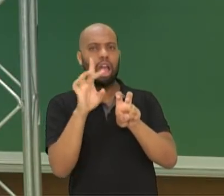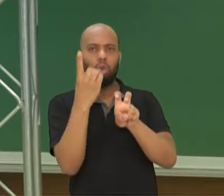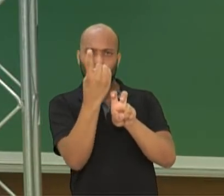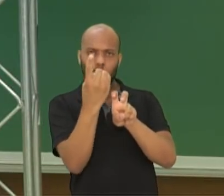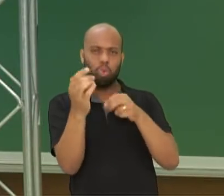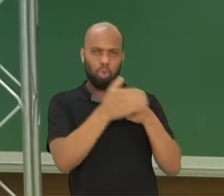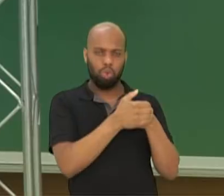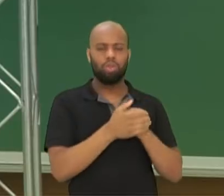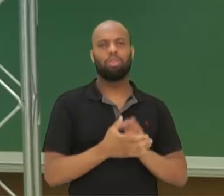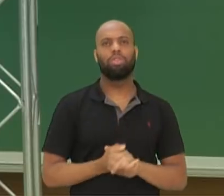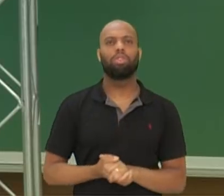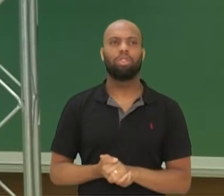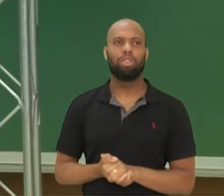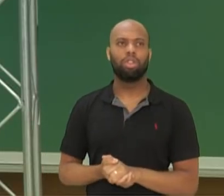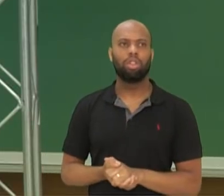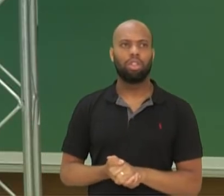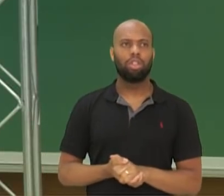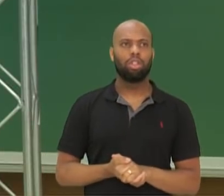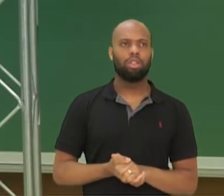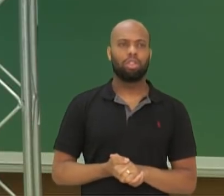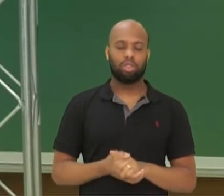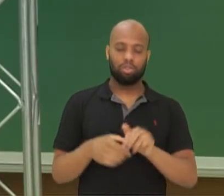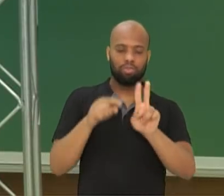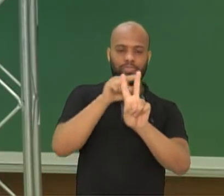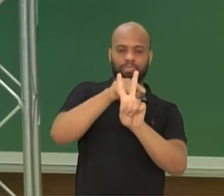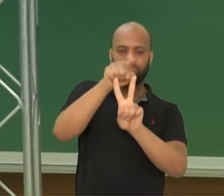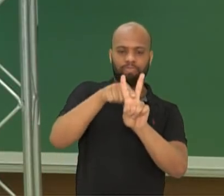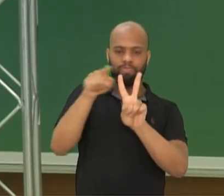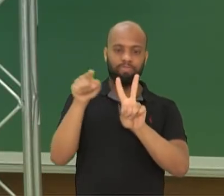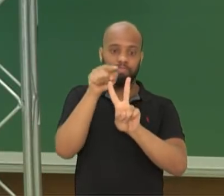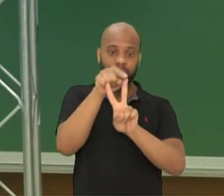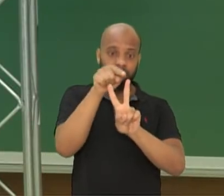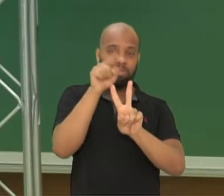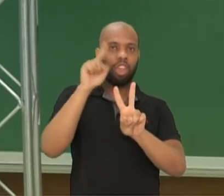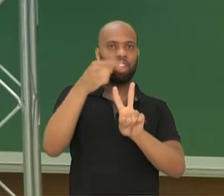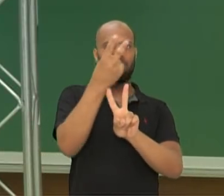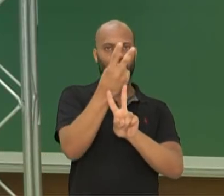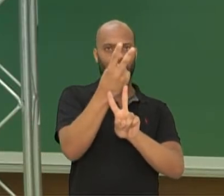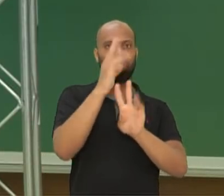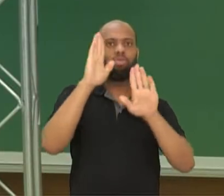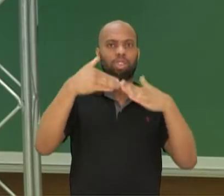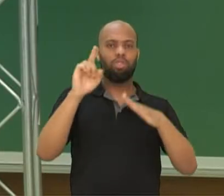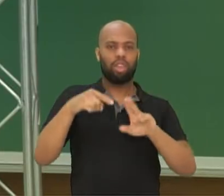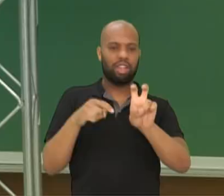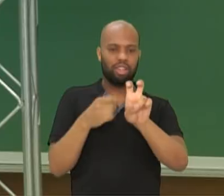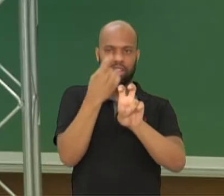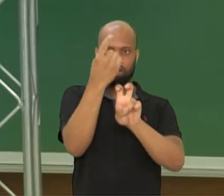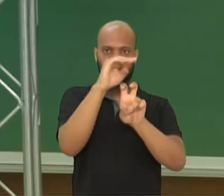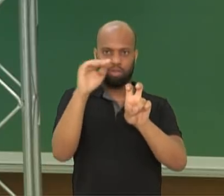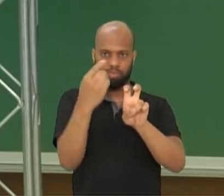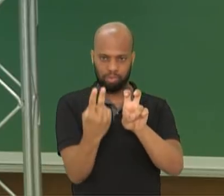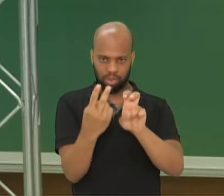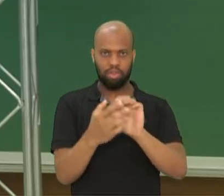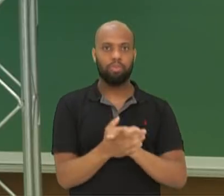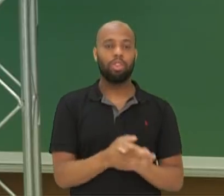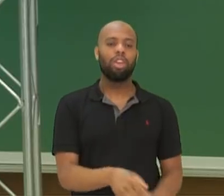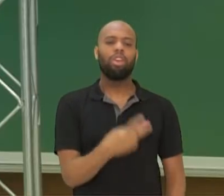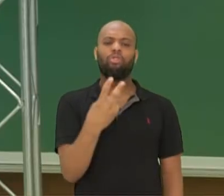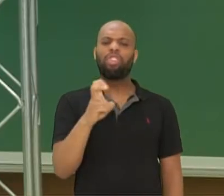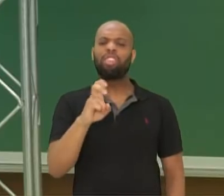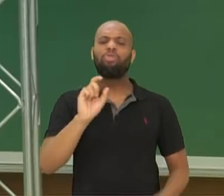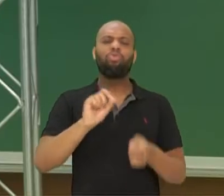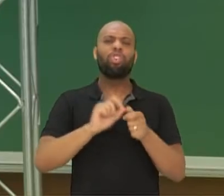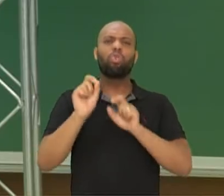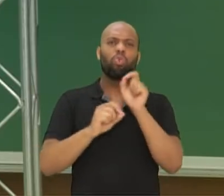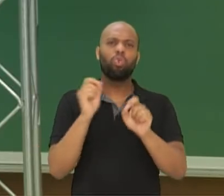o expoente do 5 é 1. O índice é 2, vira 5 elevado a meio. Aqui o 25 nós transformamos em 5